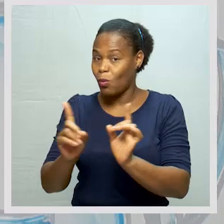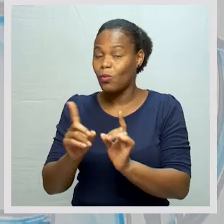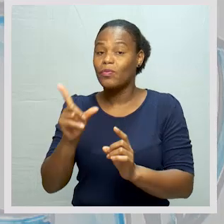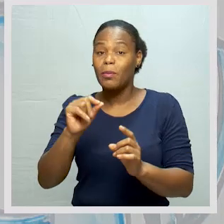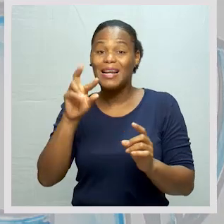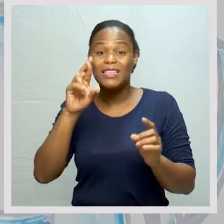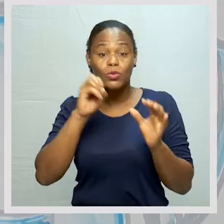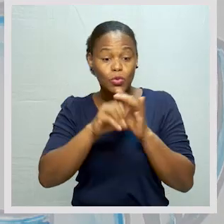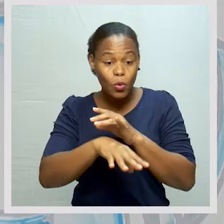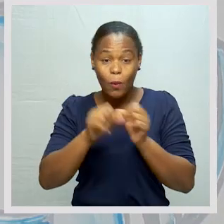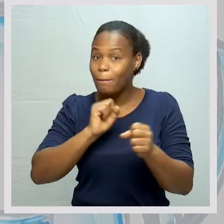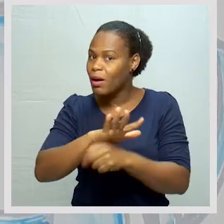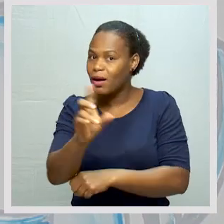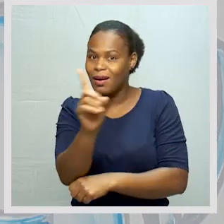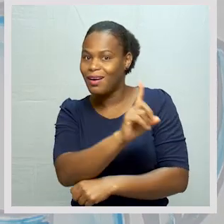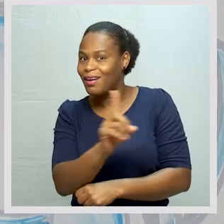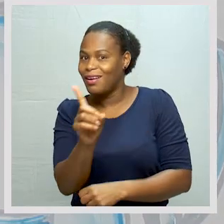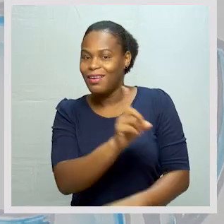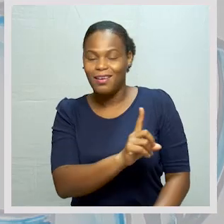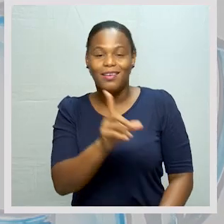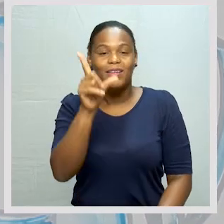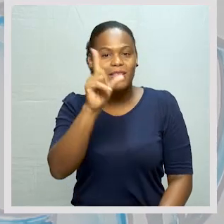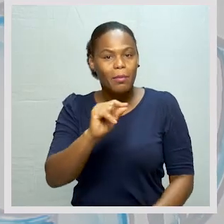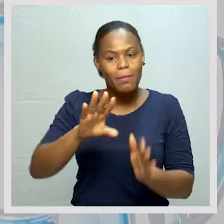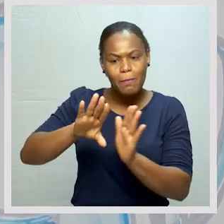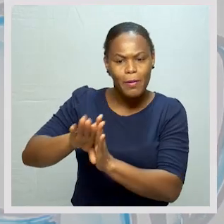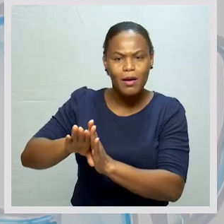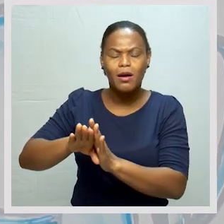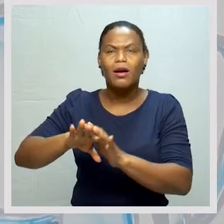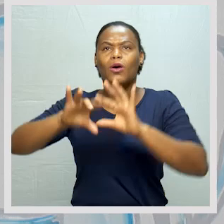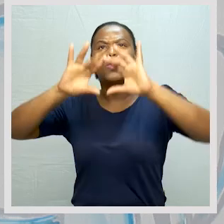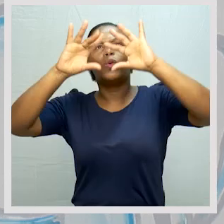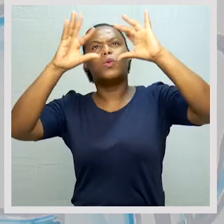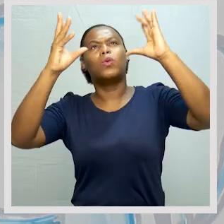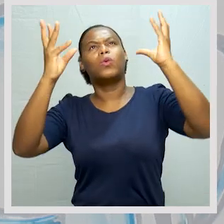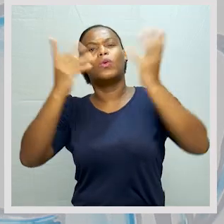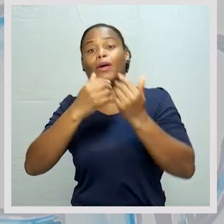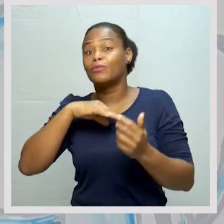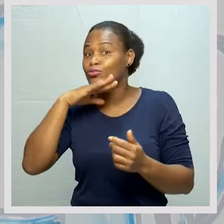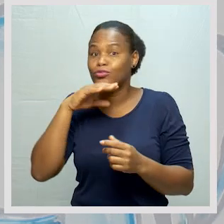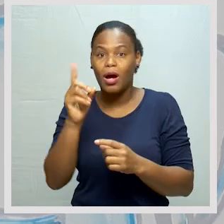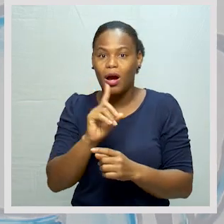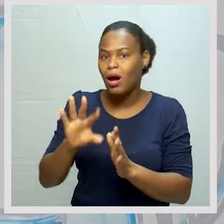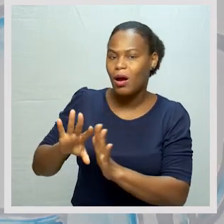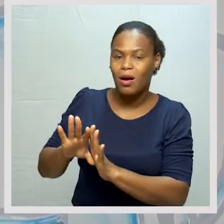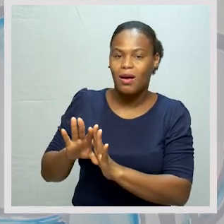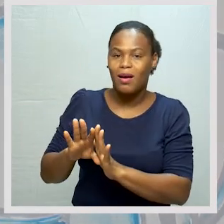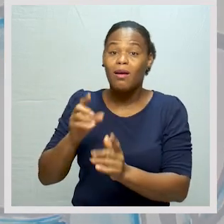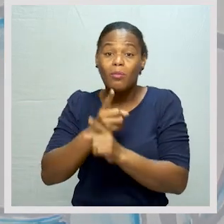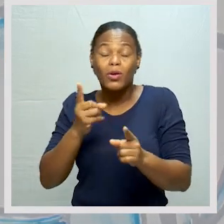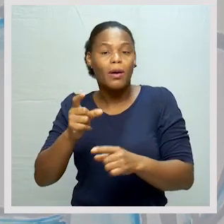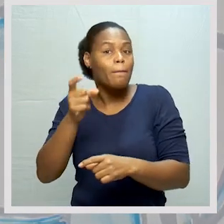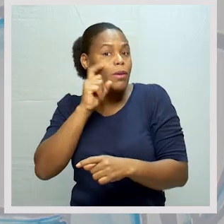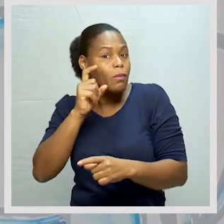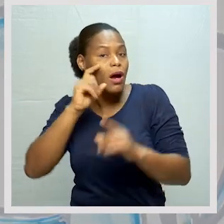temos que evitar deitar lixos no mar, temos que evitar poluir a natureza, porque